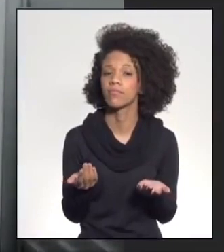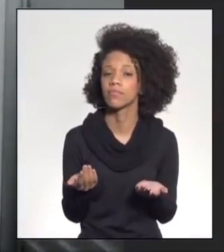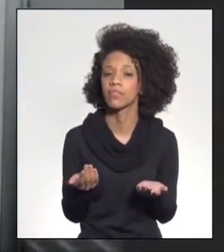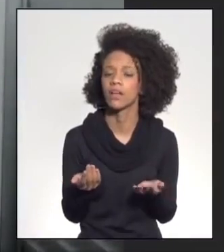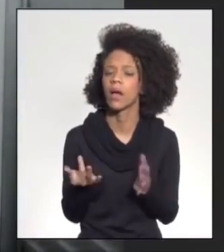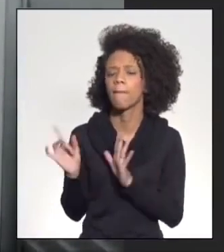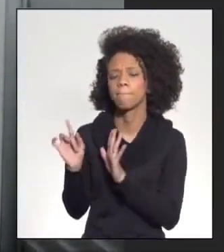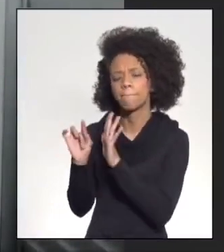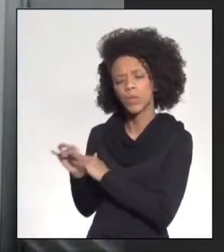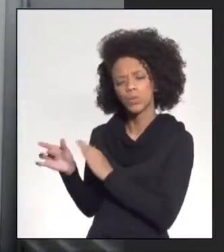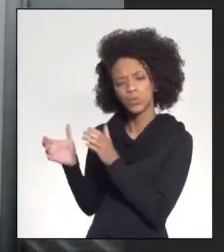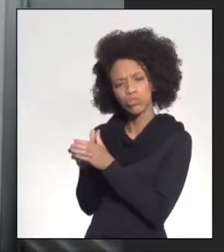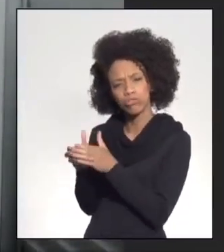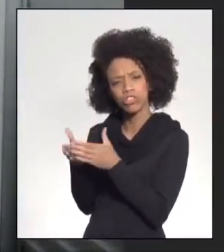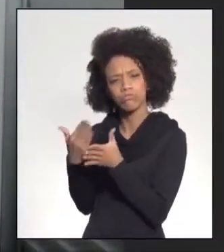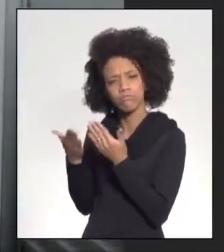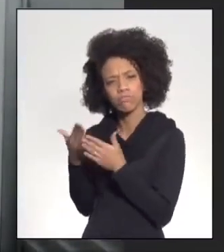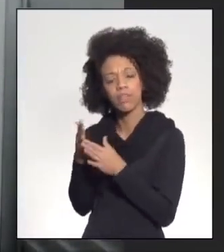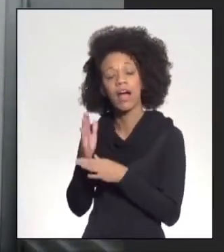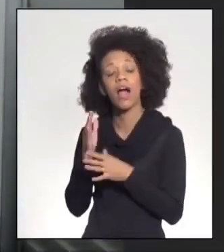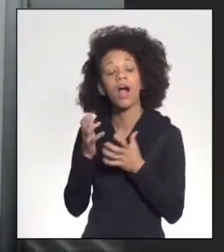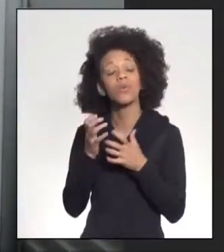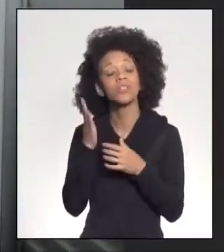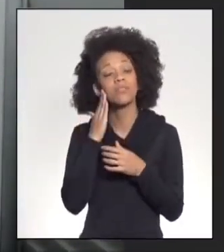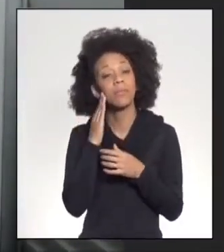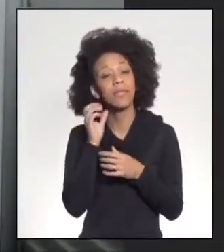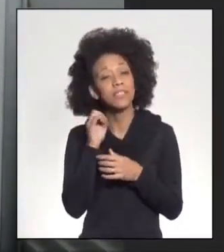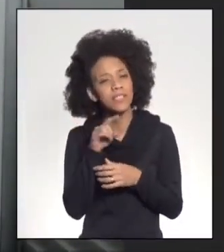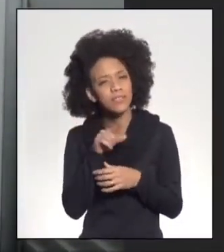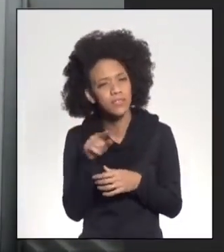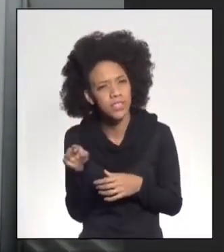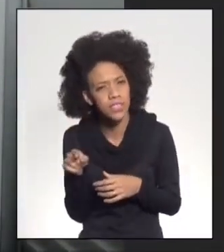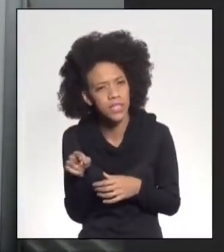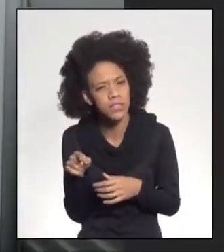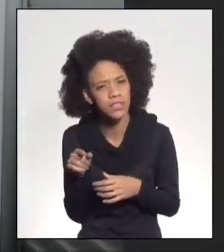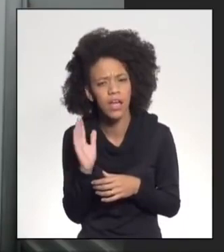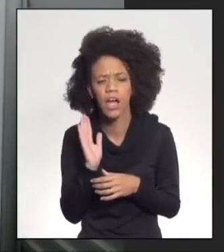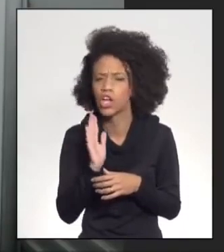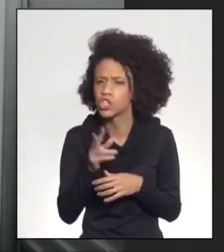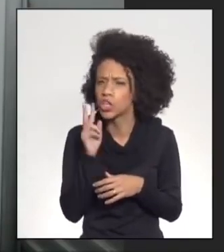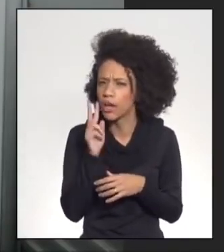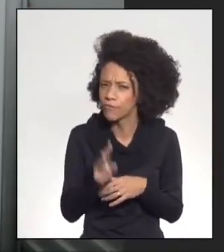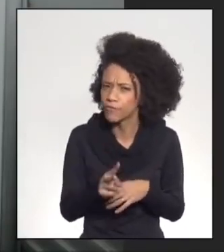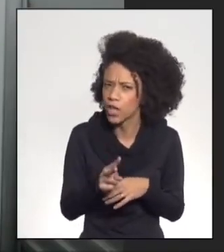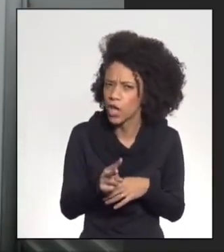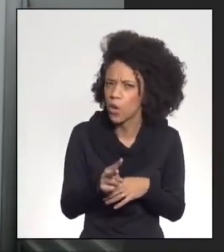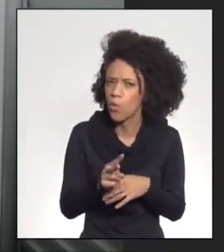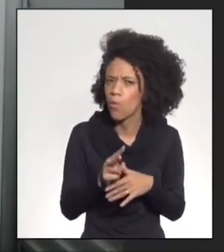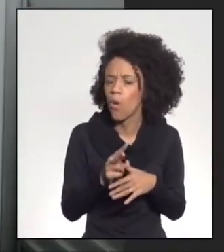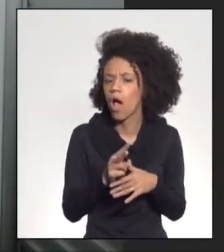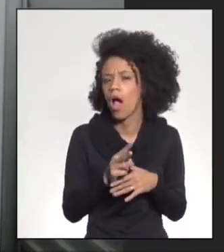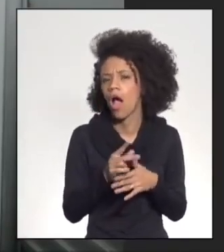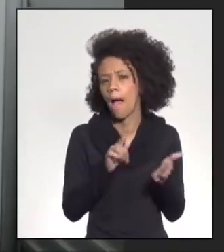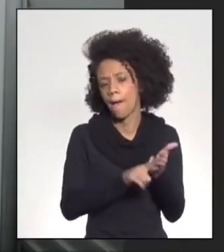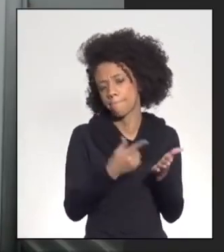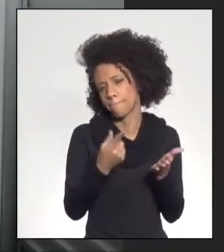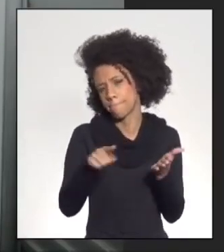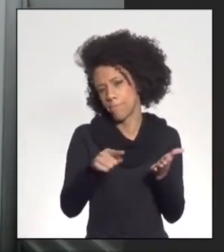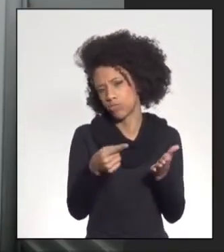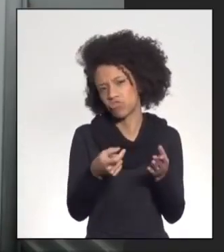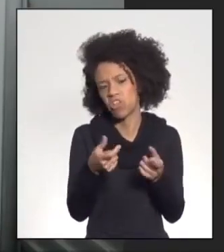mais uma perguntinha no chat. Eu queria saber se vocês já tinham visto essas partituras musicais em algum